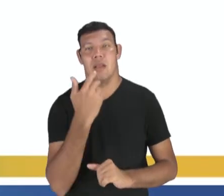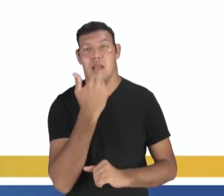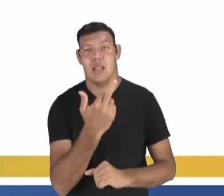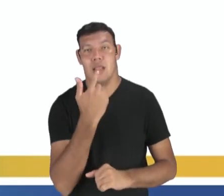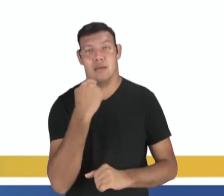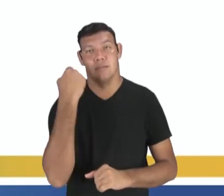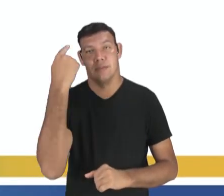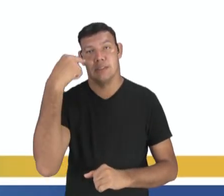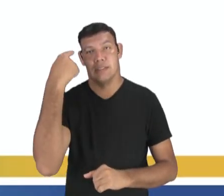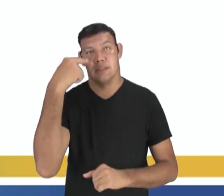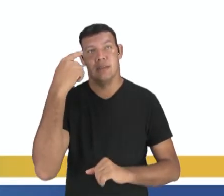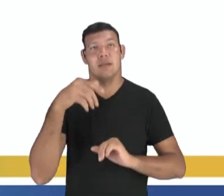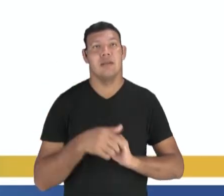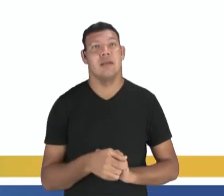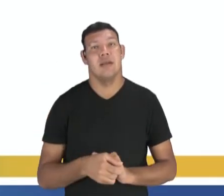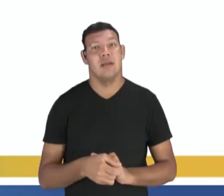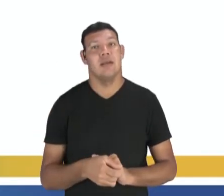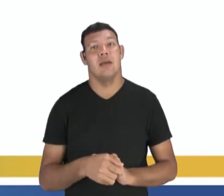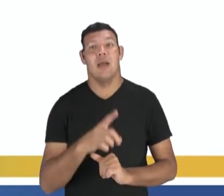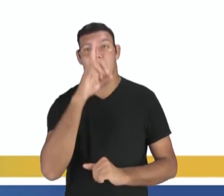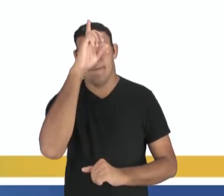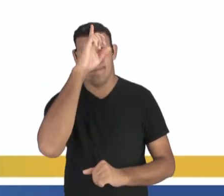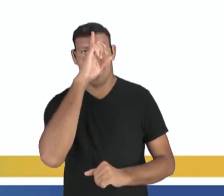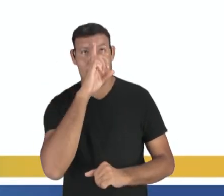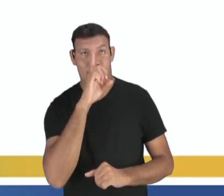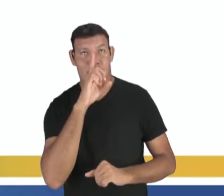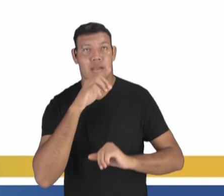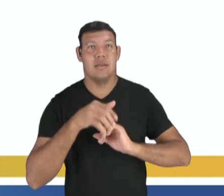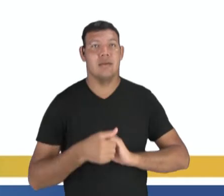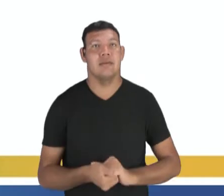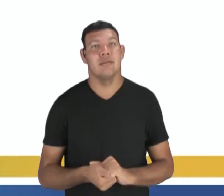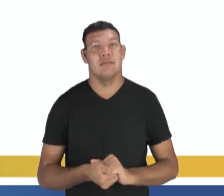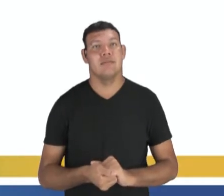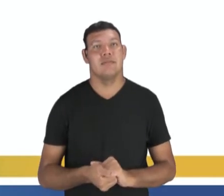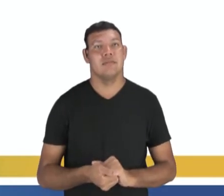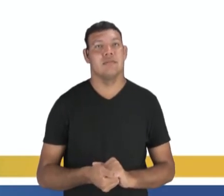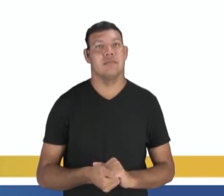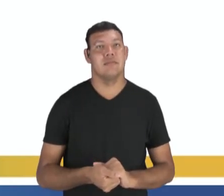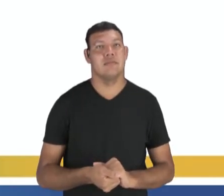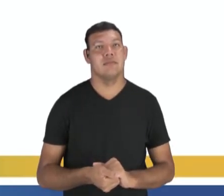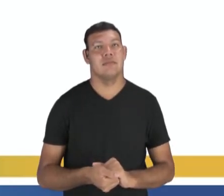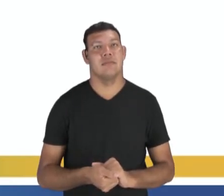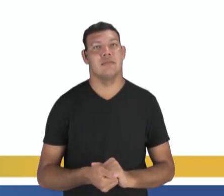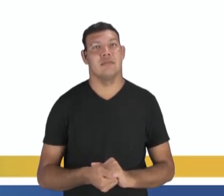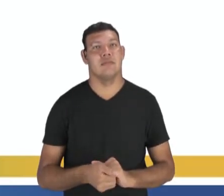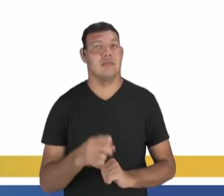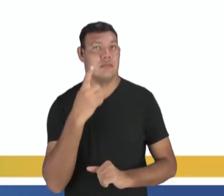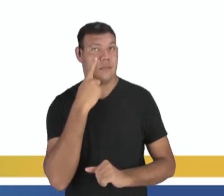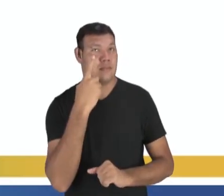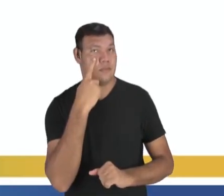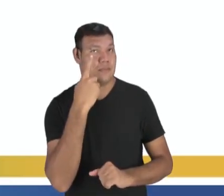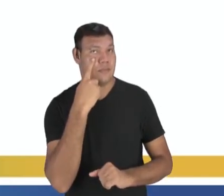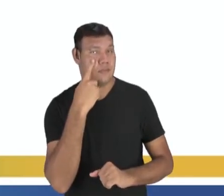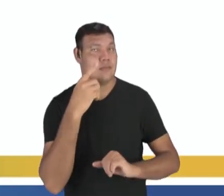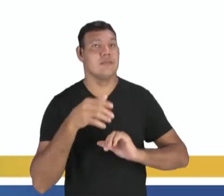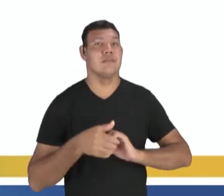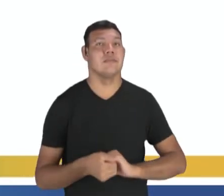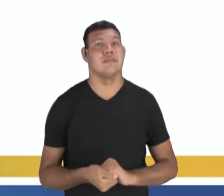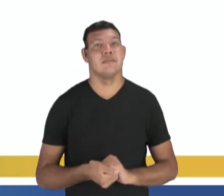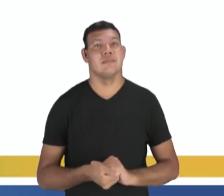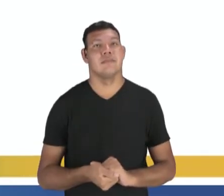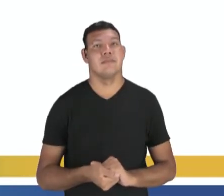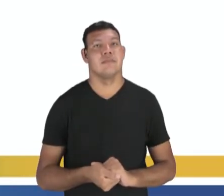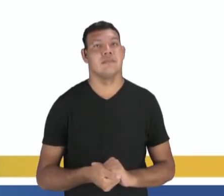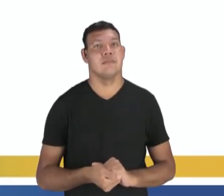ser a parte amarela da figura e nós vamos ver aí ó